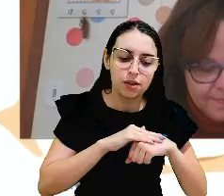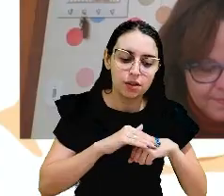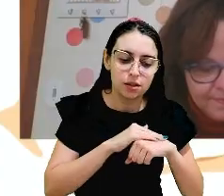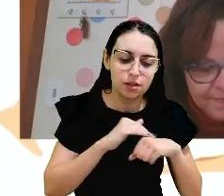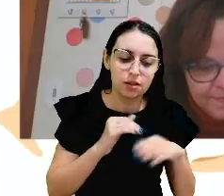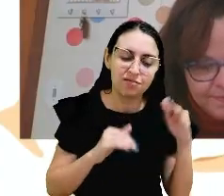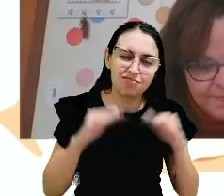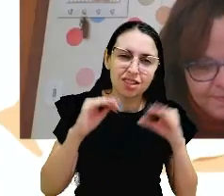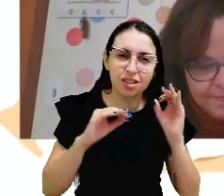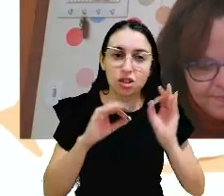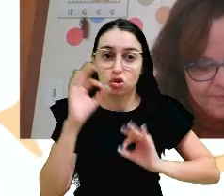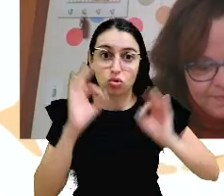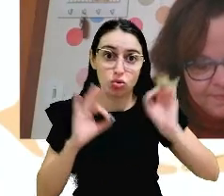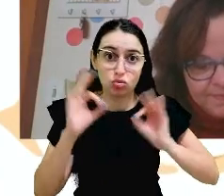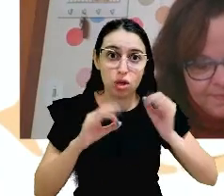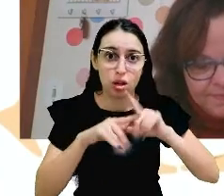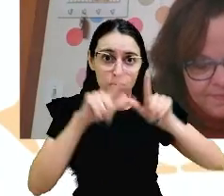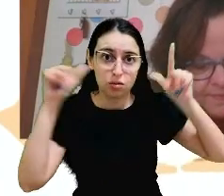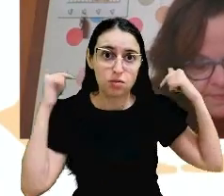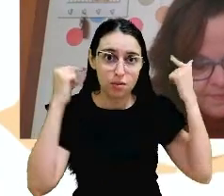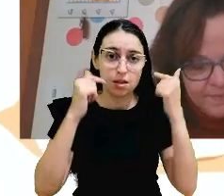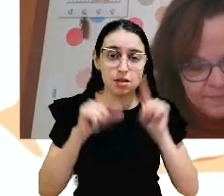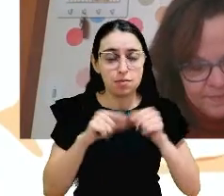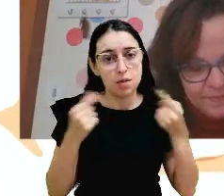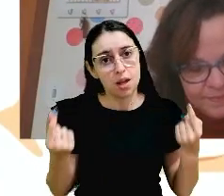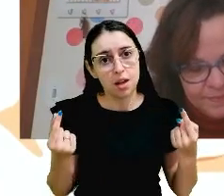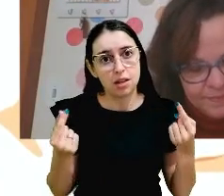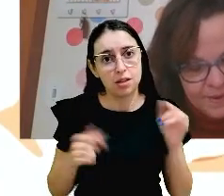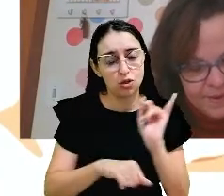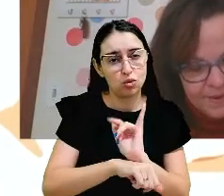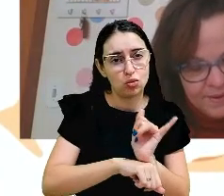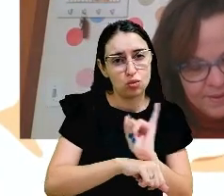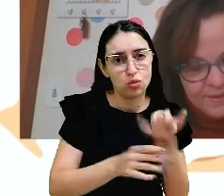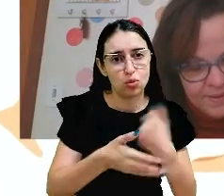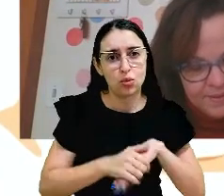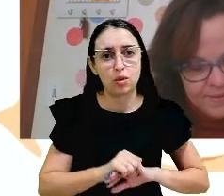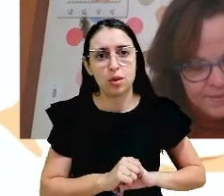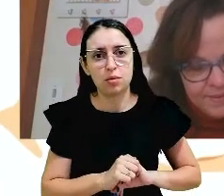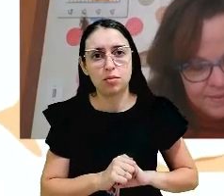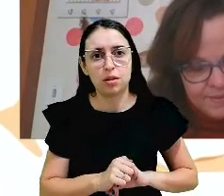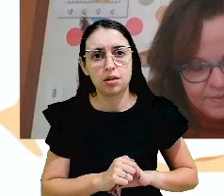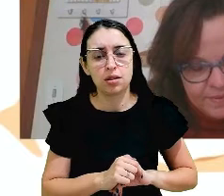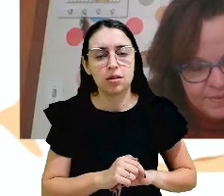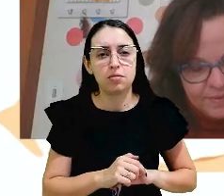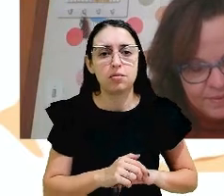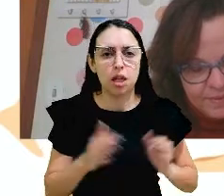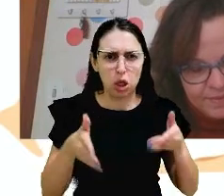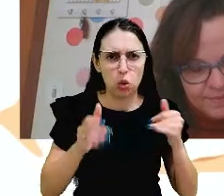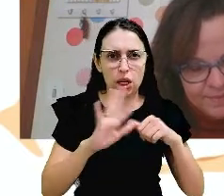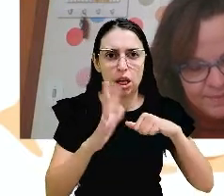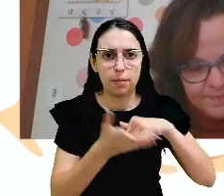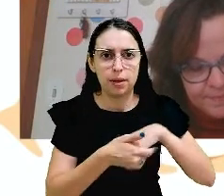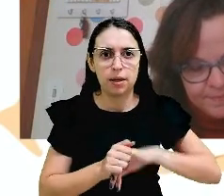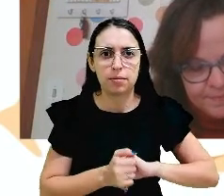até ajeita o cenário, né, vai se tornando mais youtuber no meio da pandemia, mas a